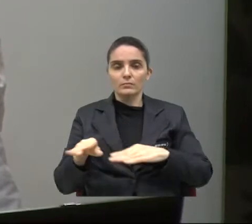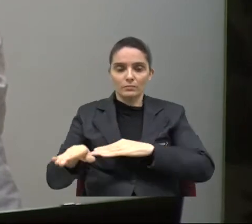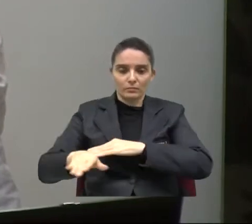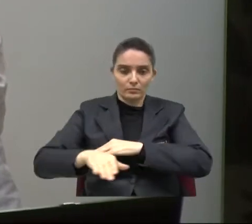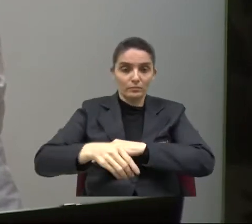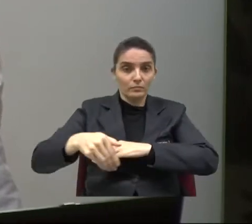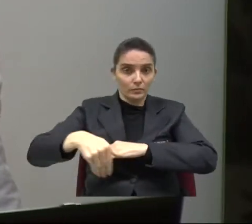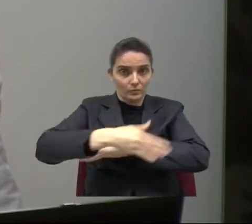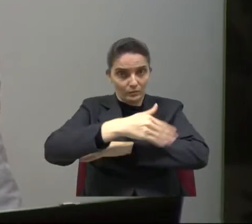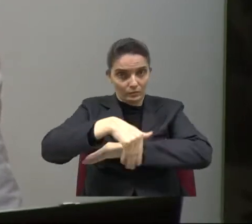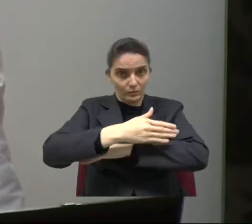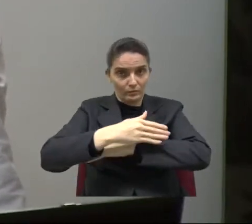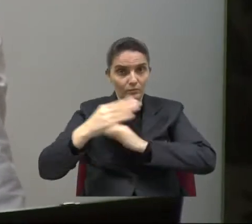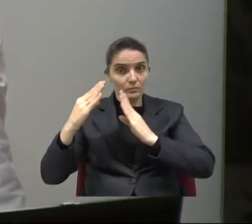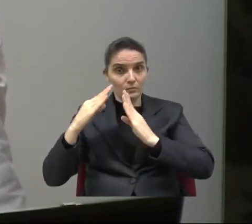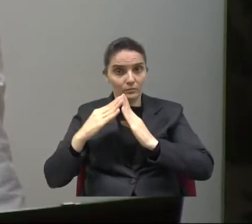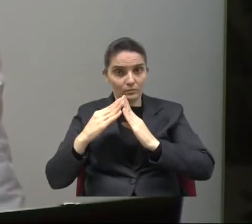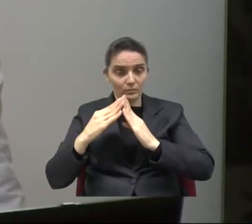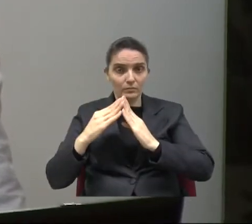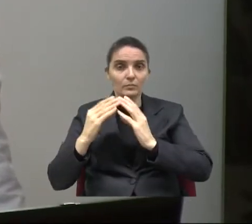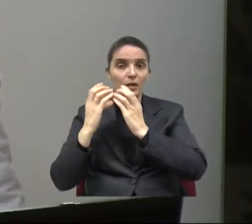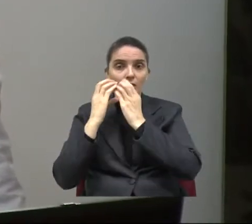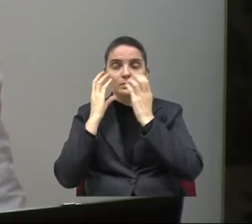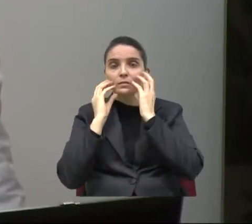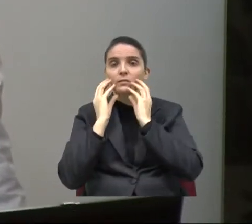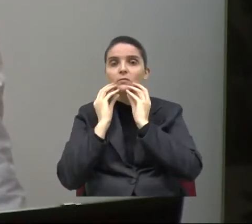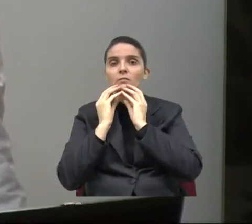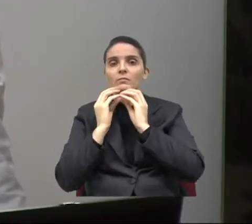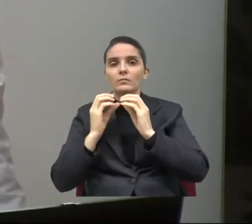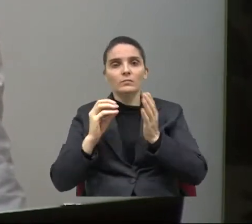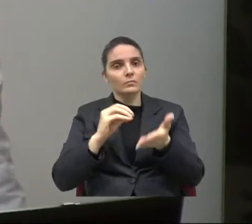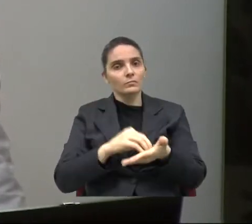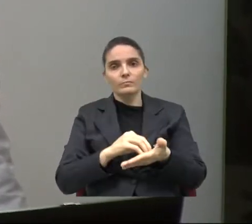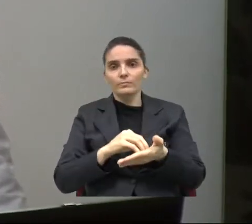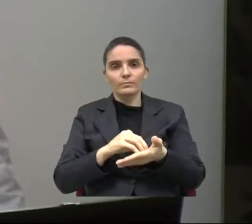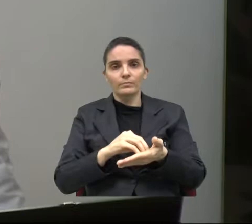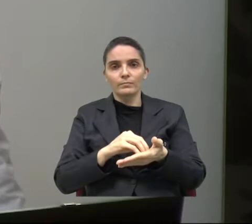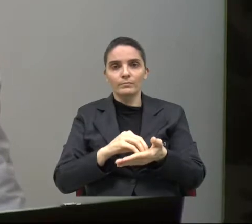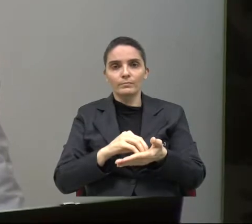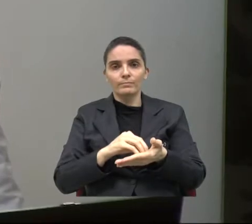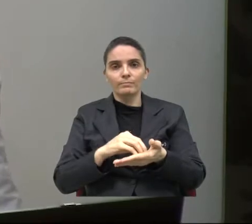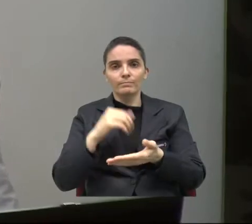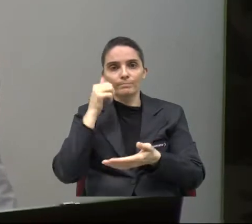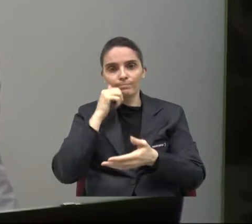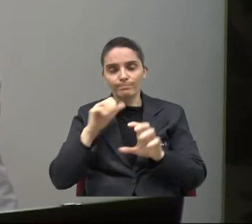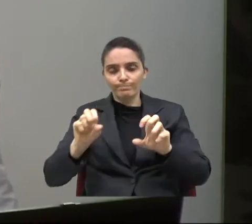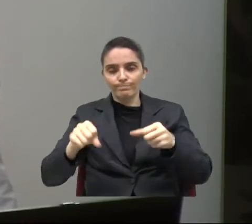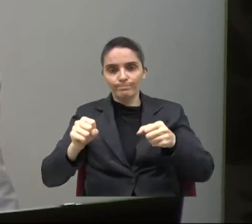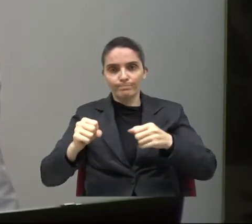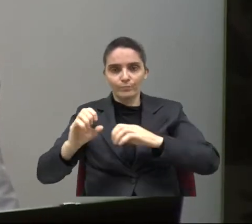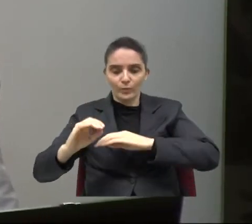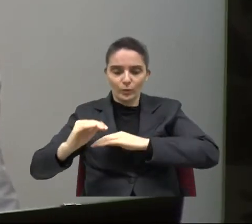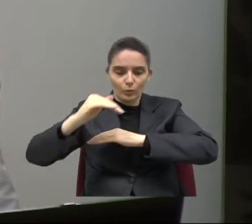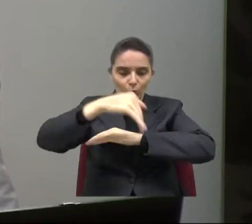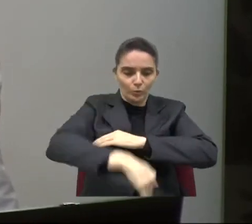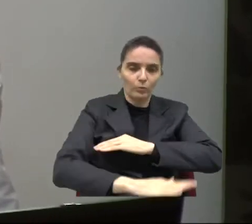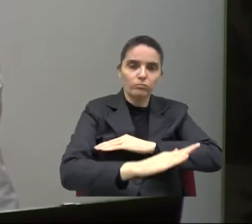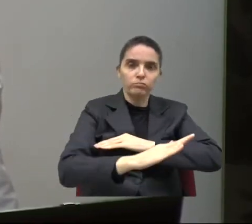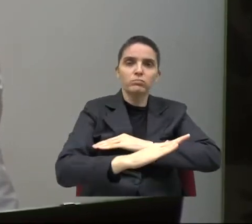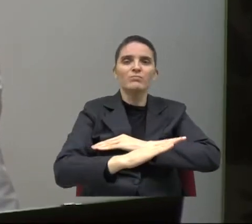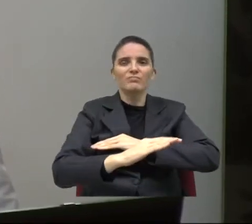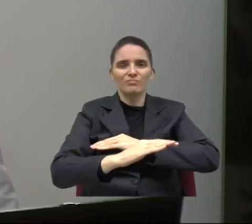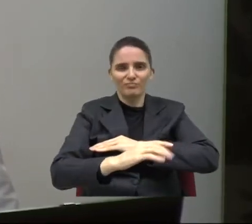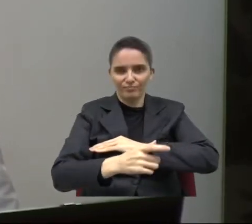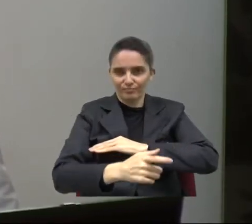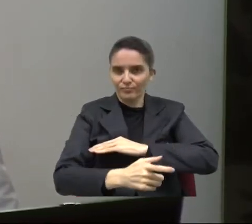feito um buraco, mal sinalizado à noite, que uma senhora caiu com a motinho dentro do buraco. Isso aí